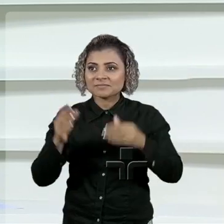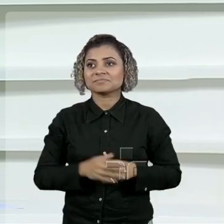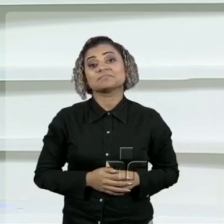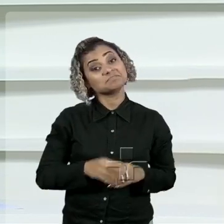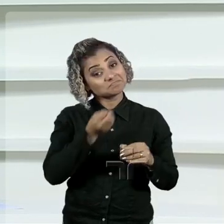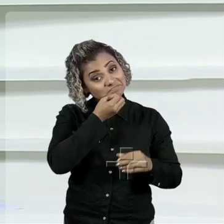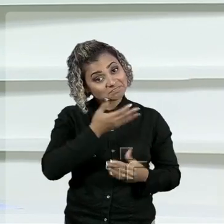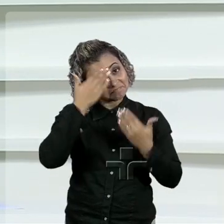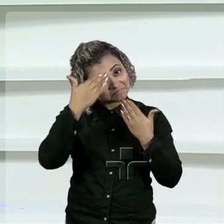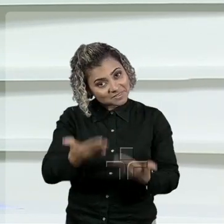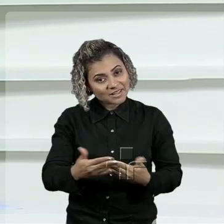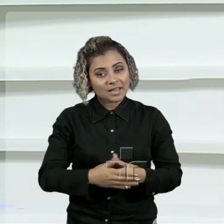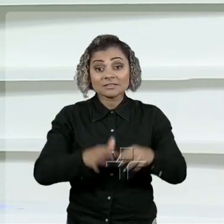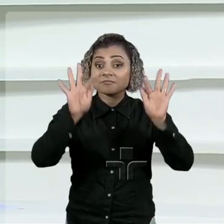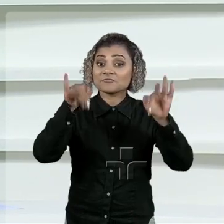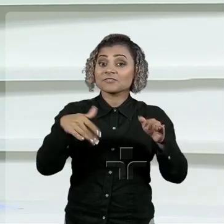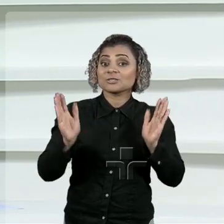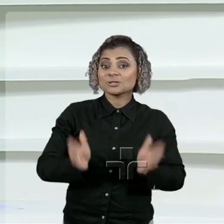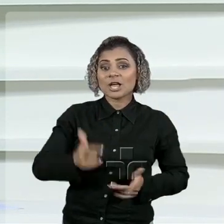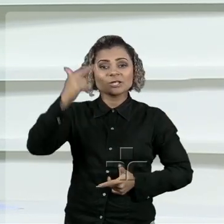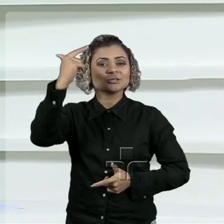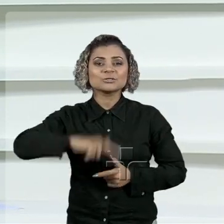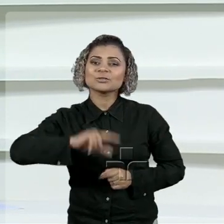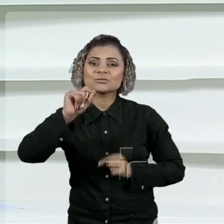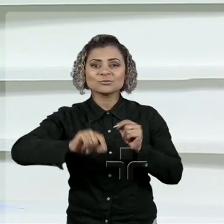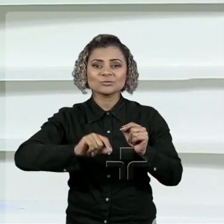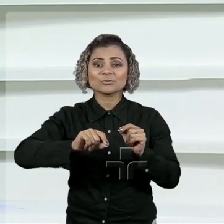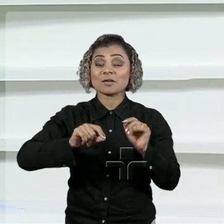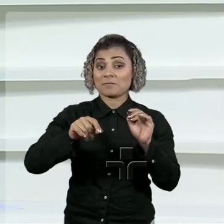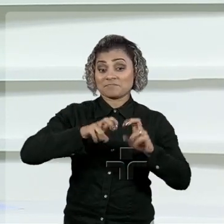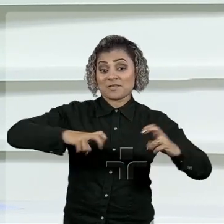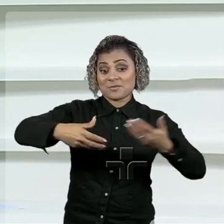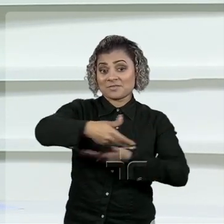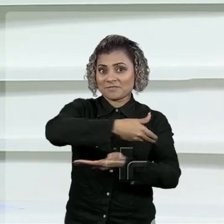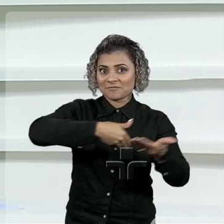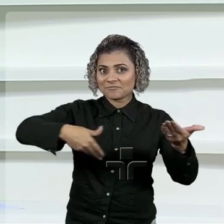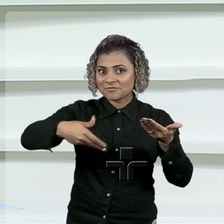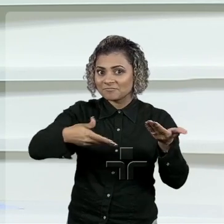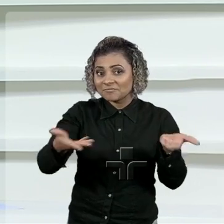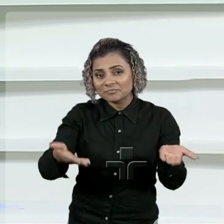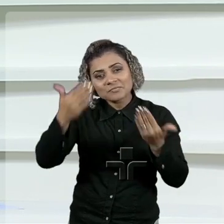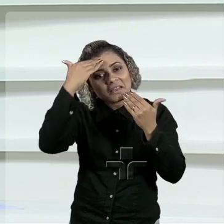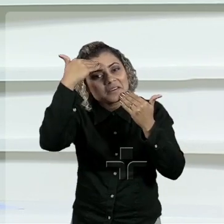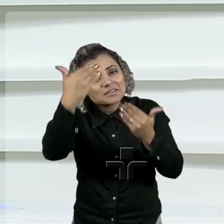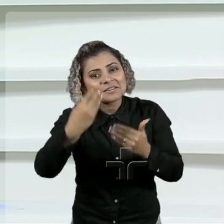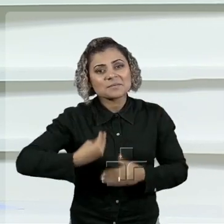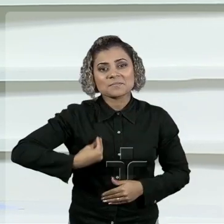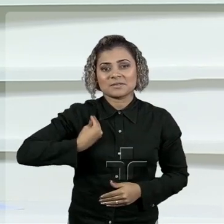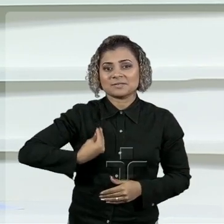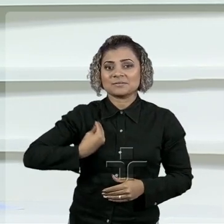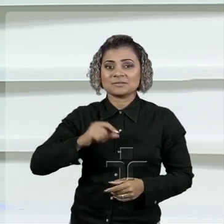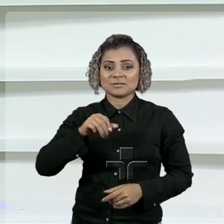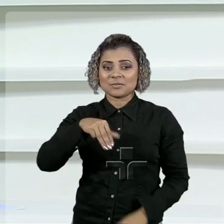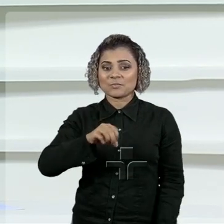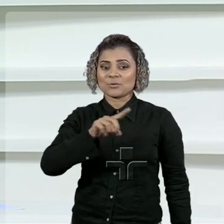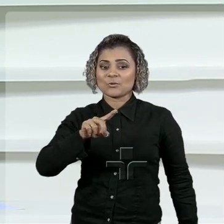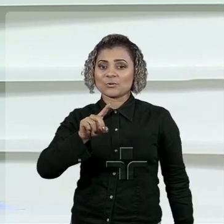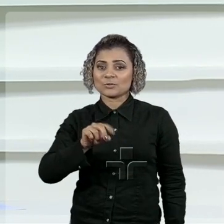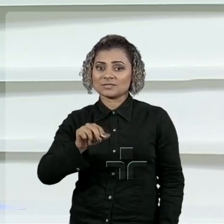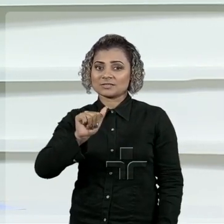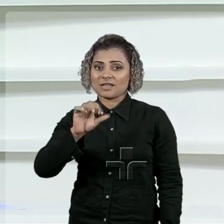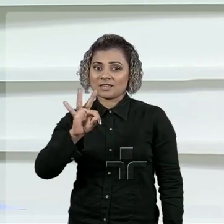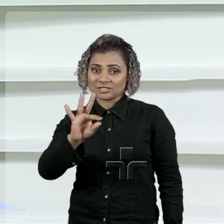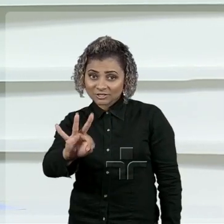obrigado. Estamos chegando ao fim de mais desta edição do Roda Viva. Agradeço a participação do Mozart Neves